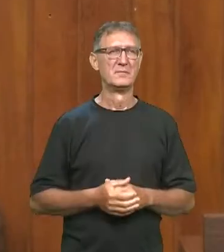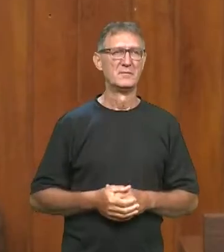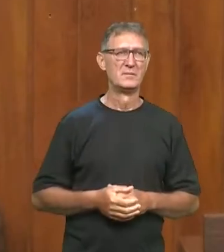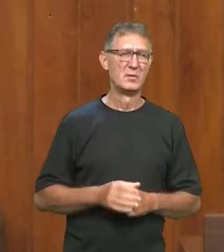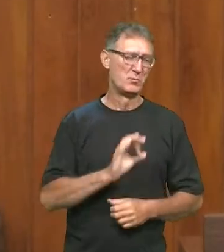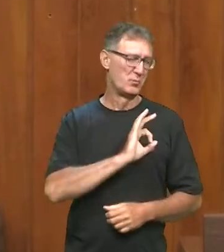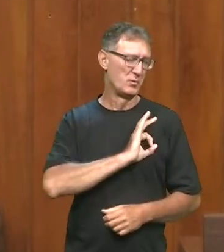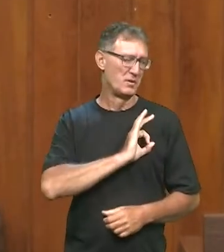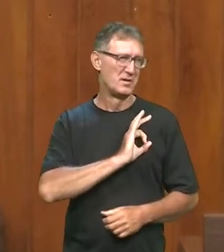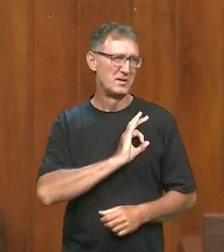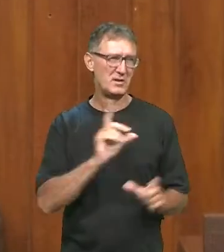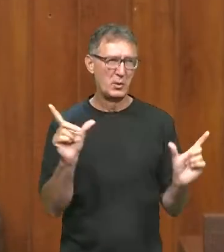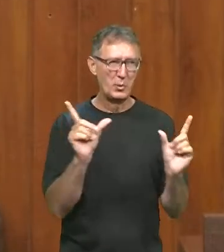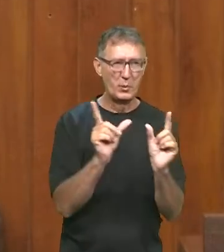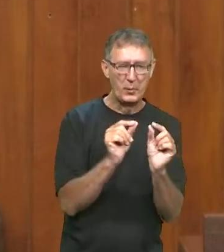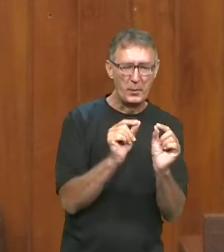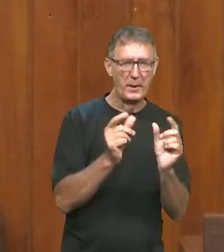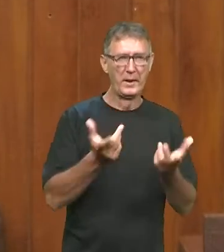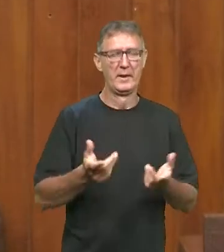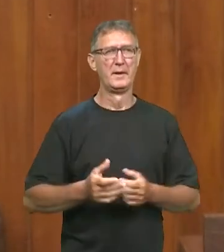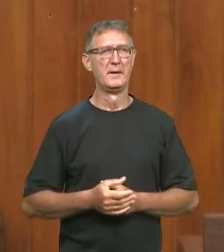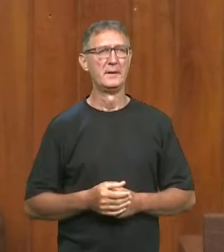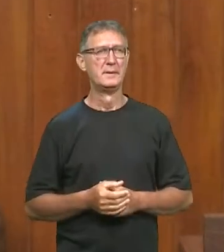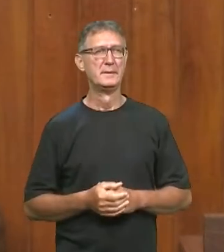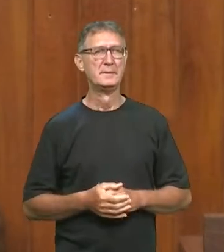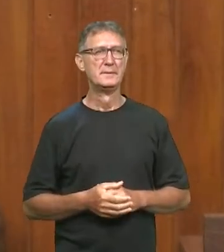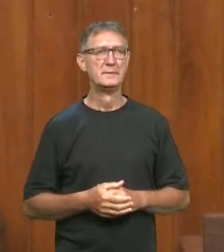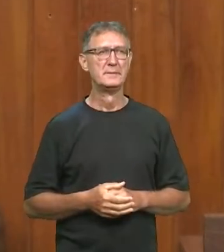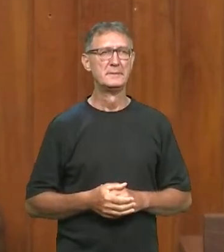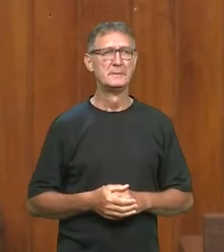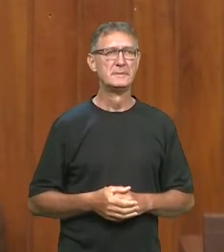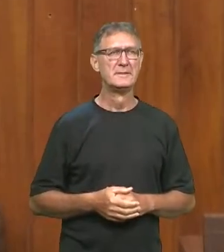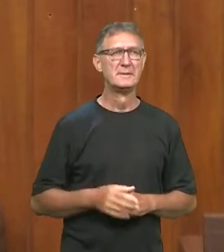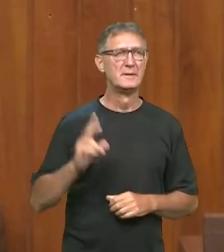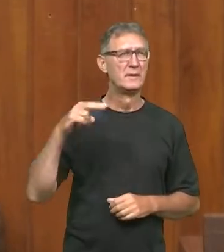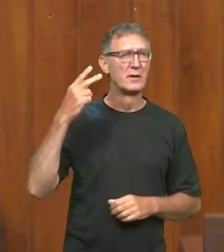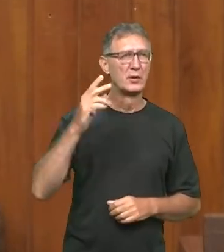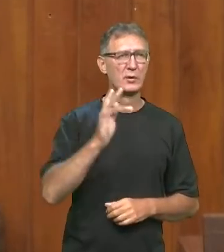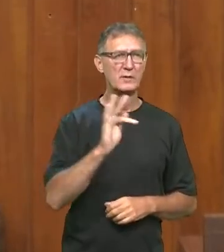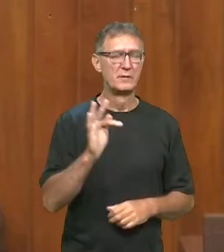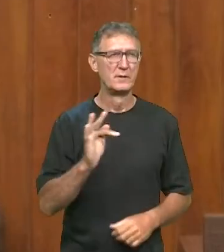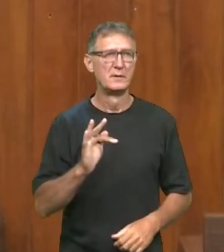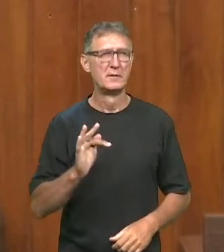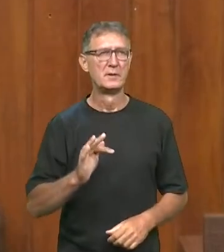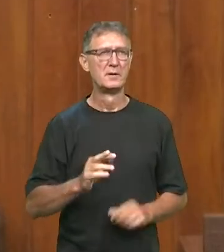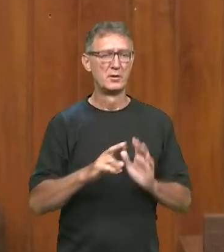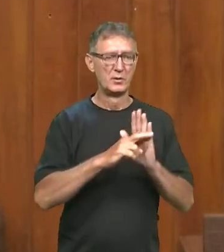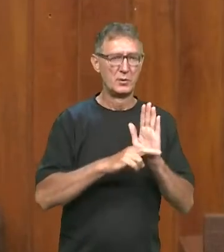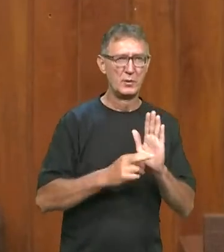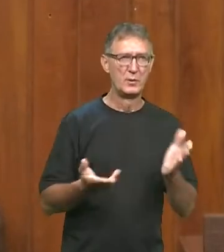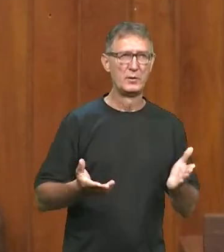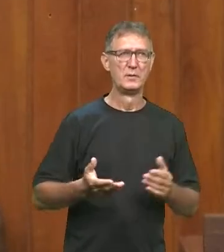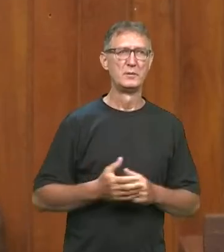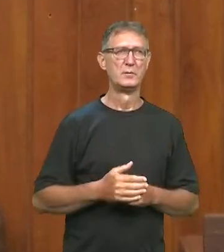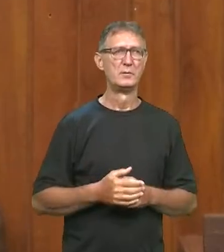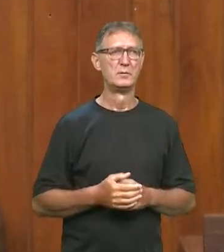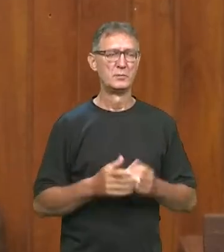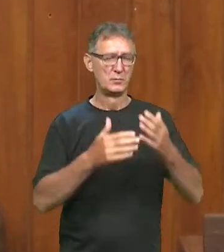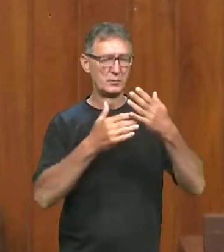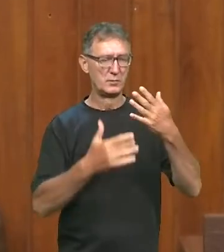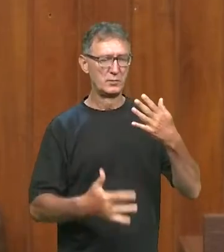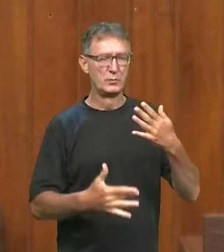de policiais. Então, o vereador Feff tem um requerimento que trata desse